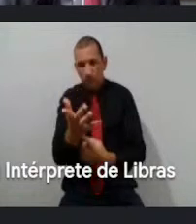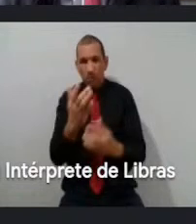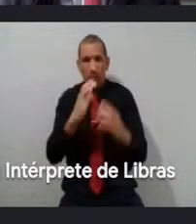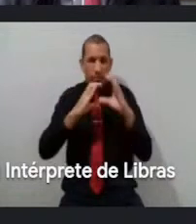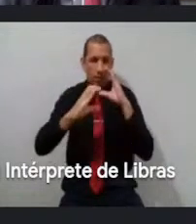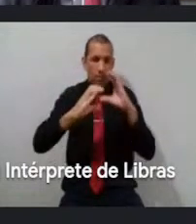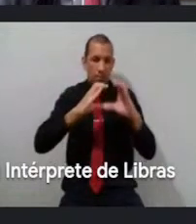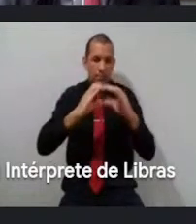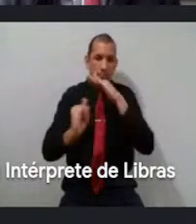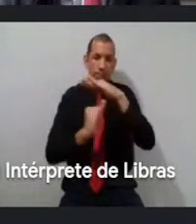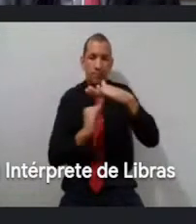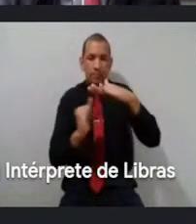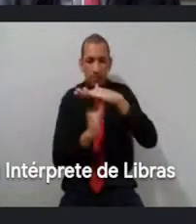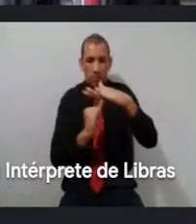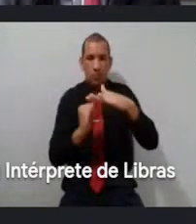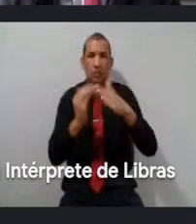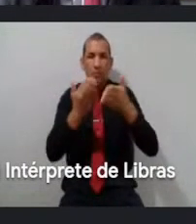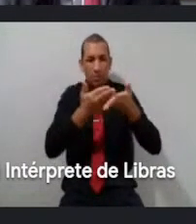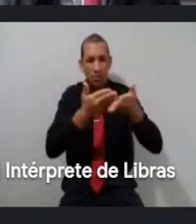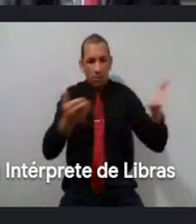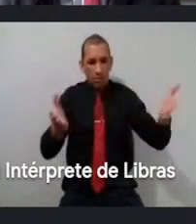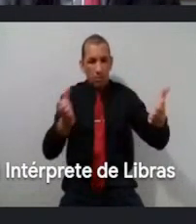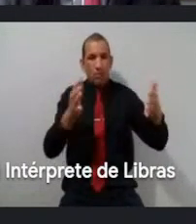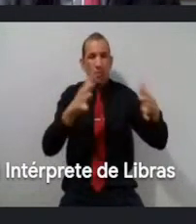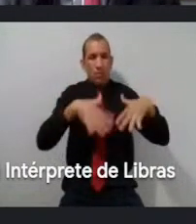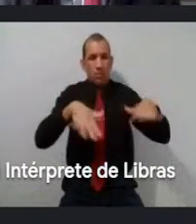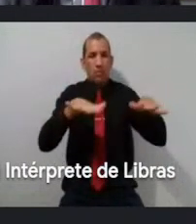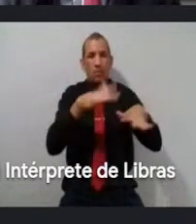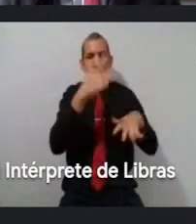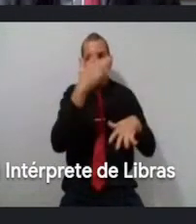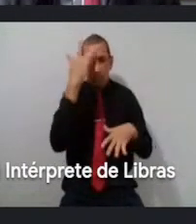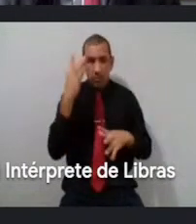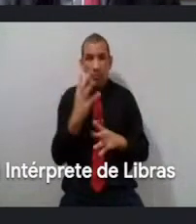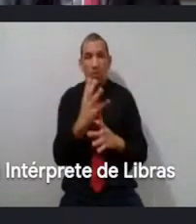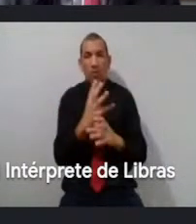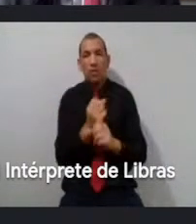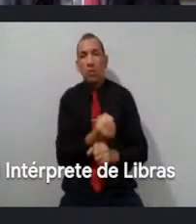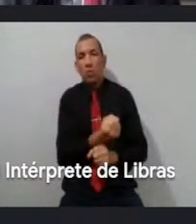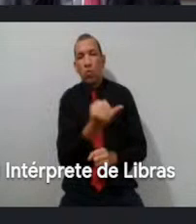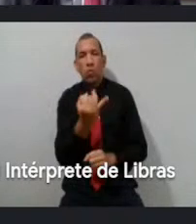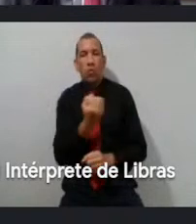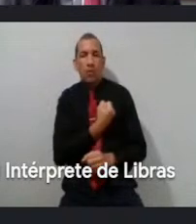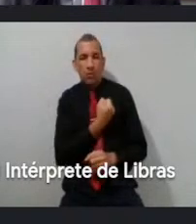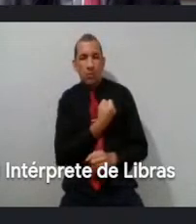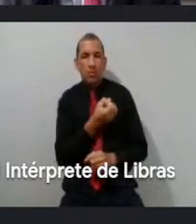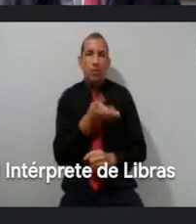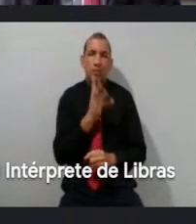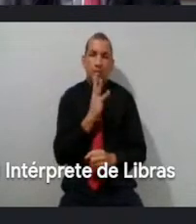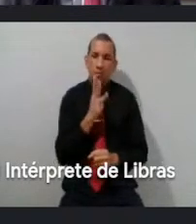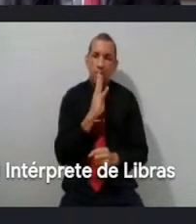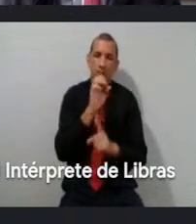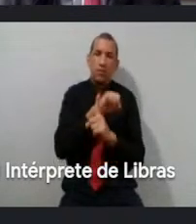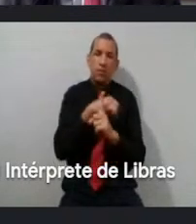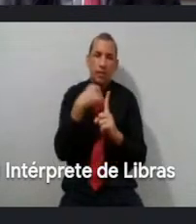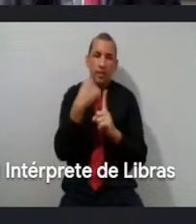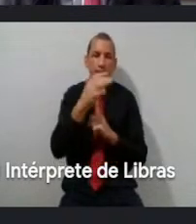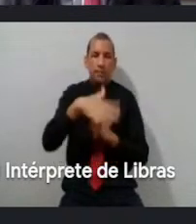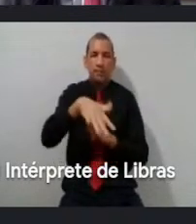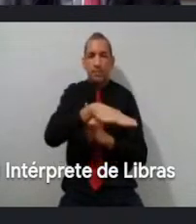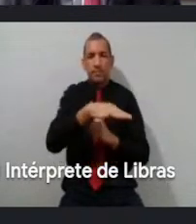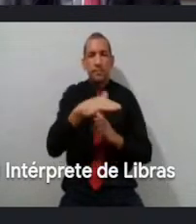comunicação institucional com eleitorado de aqui o número é amplamente divulgado e conhecido pela sociedade